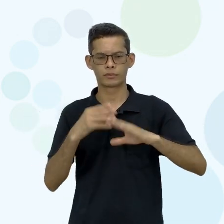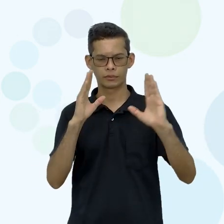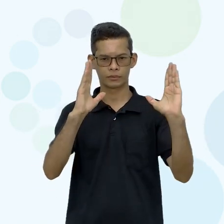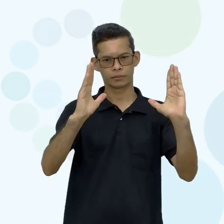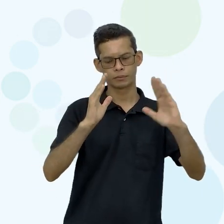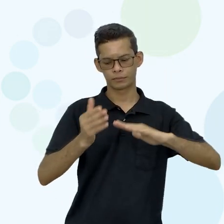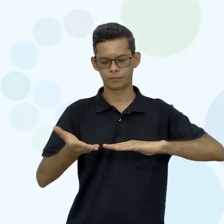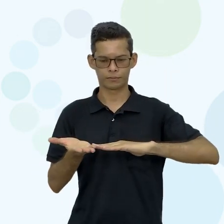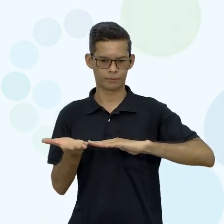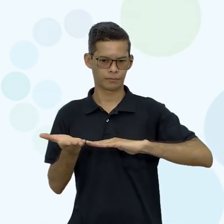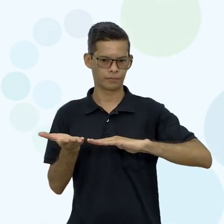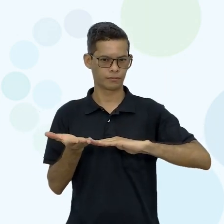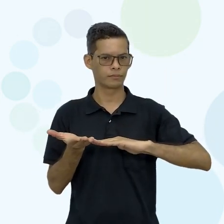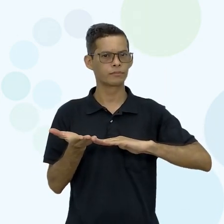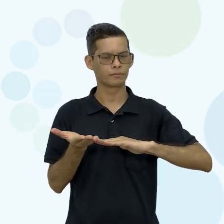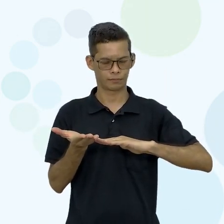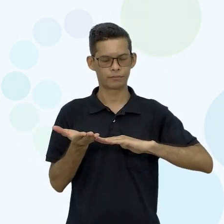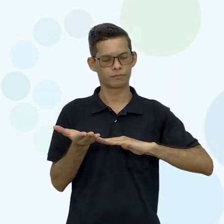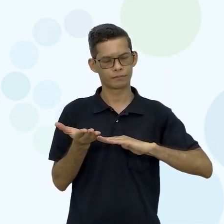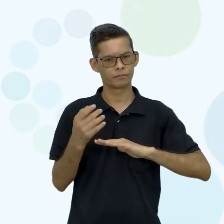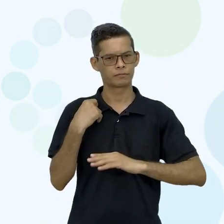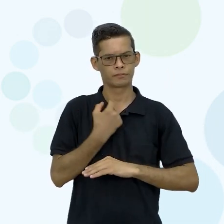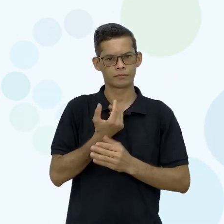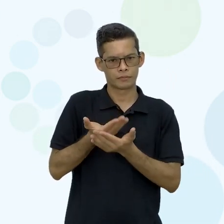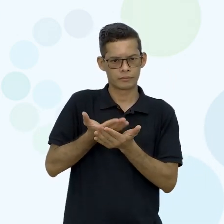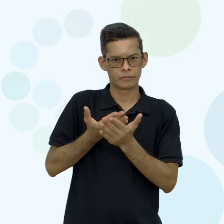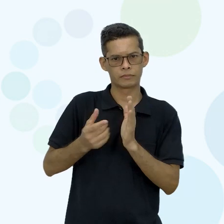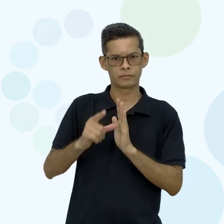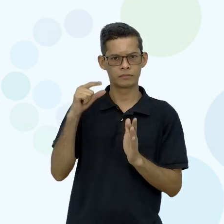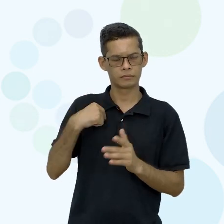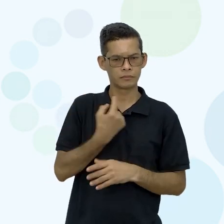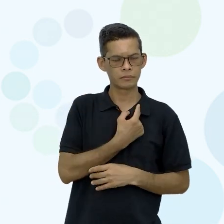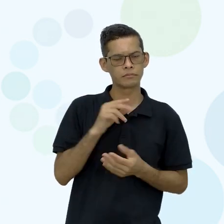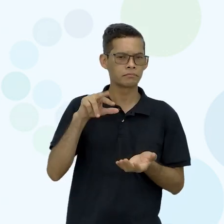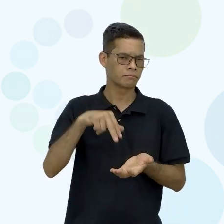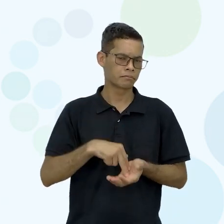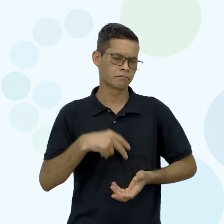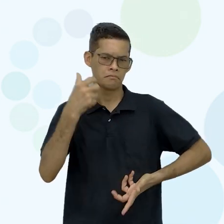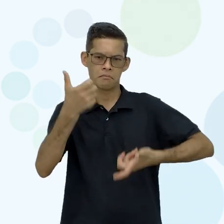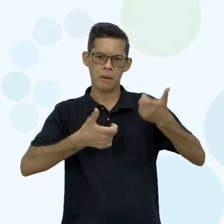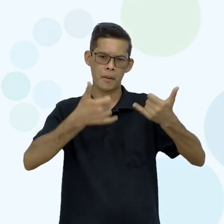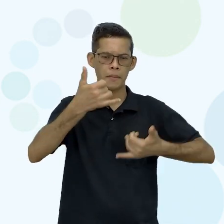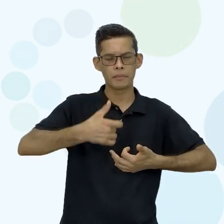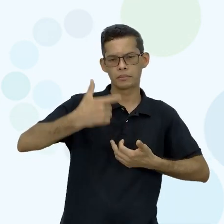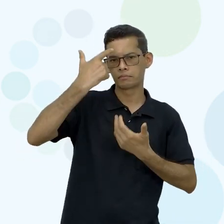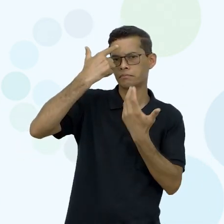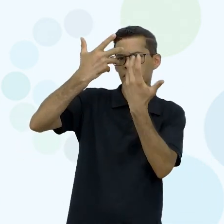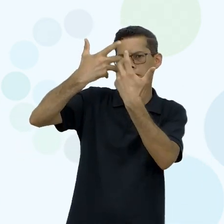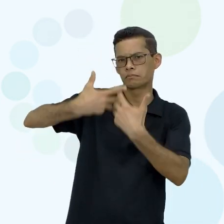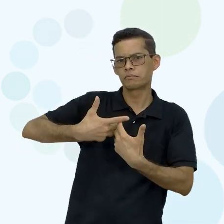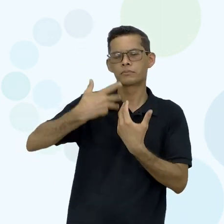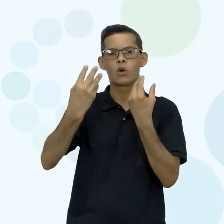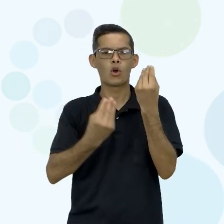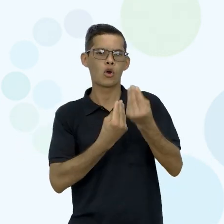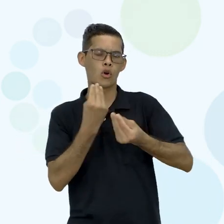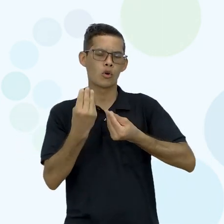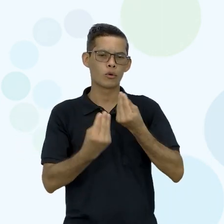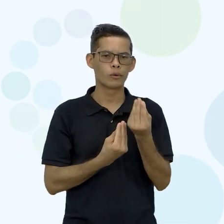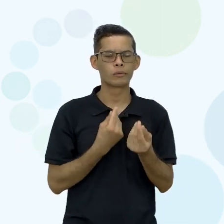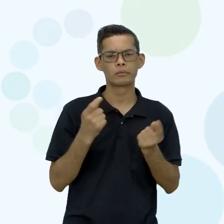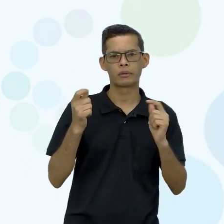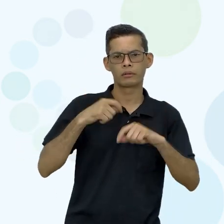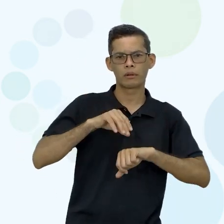contemporaneidade. Na aula passada, a gente ficou aqui divagando, refletindo, né? Como que